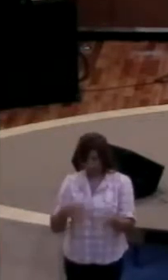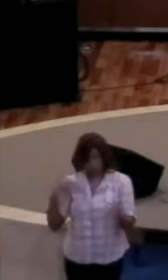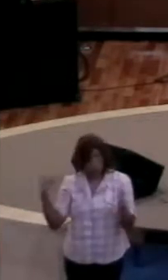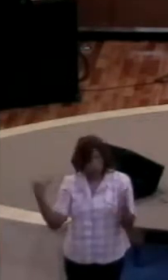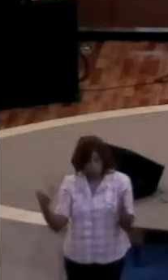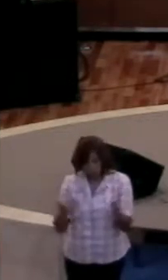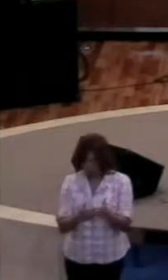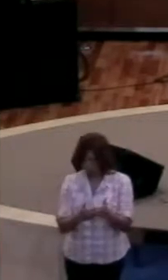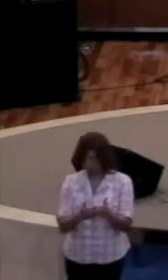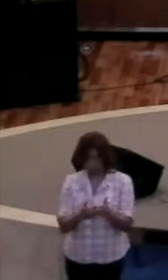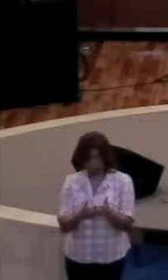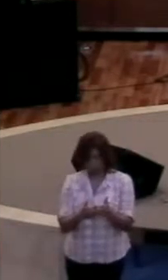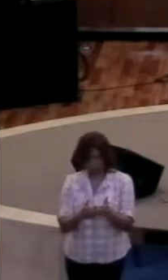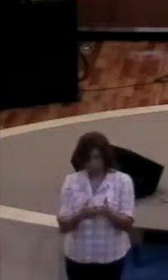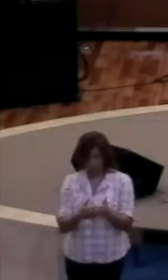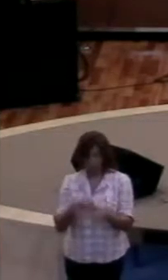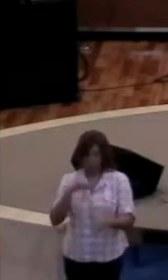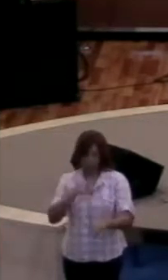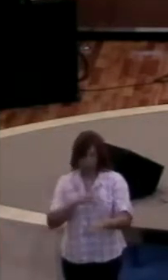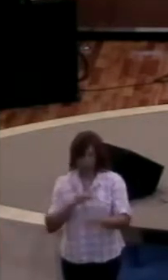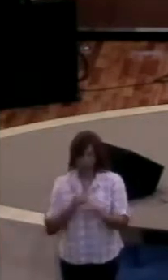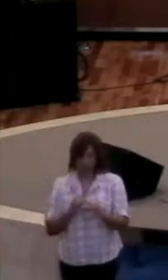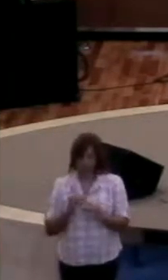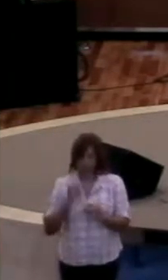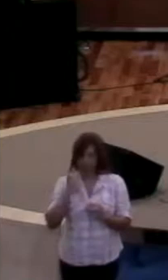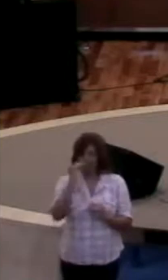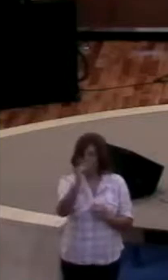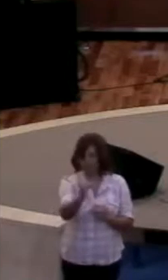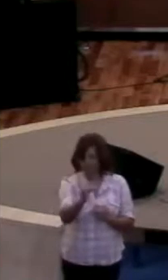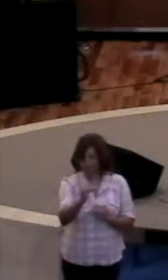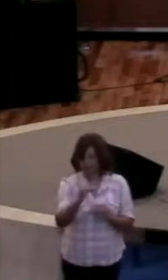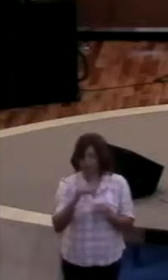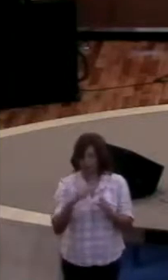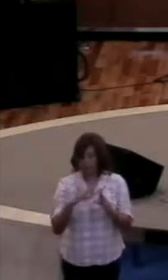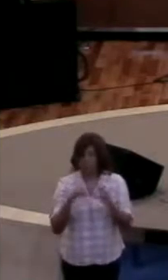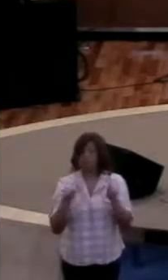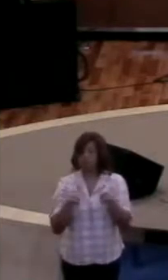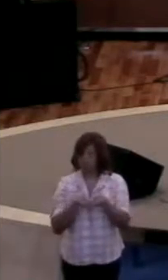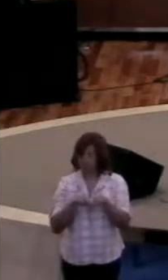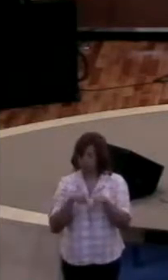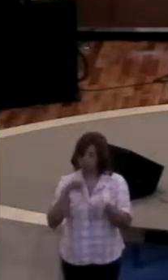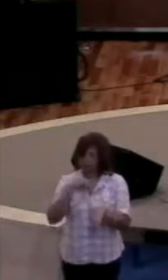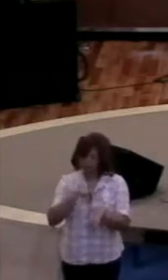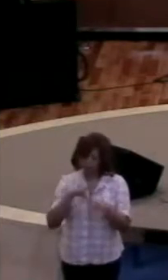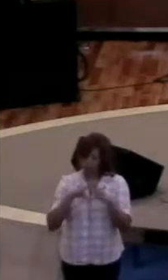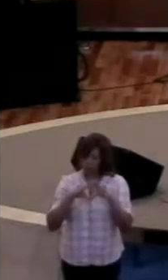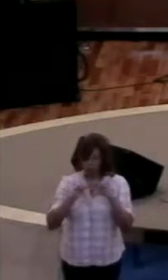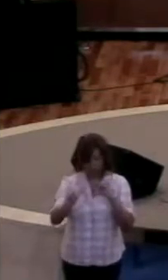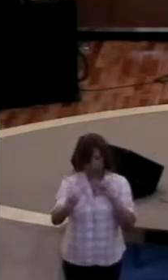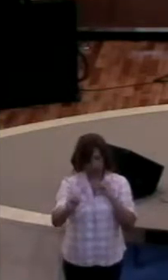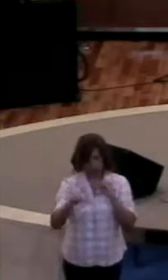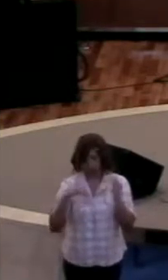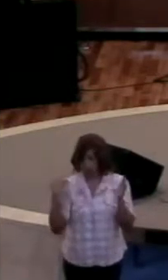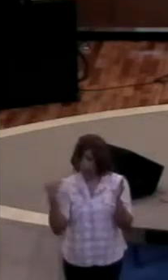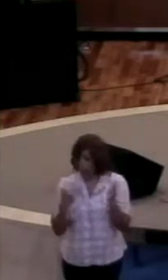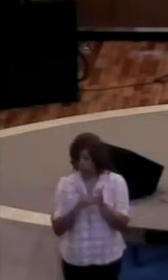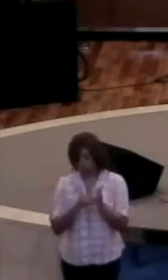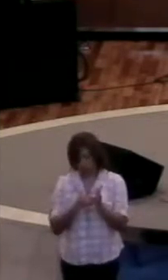Tudo. Tempo de avançar e tempo de fugir. Tudo tem seu